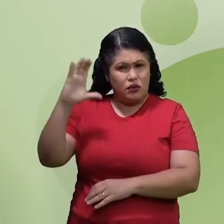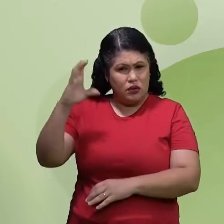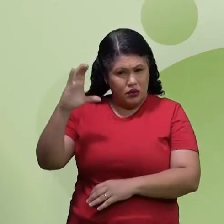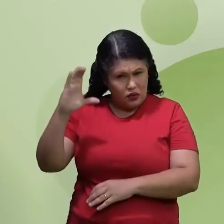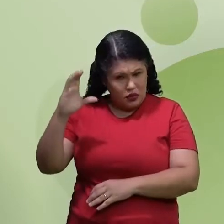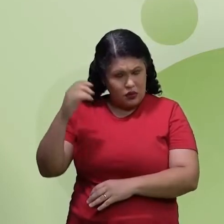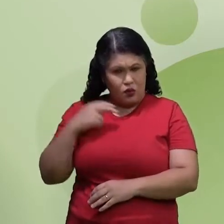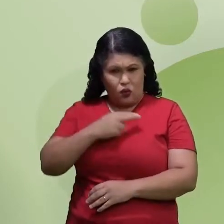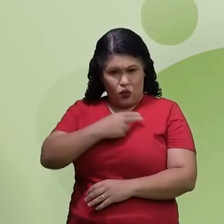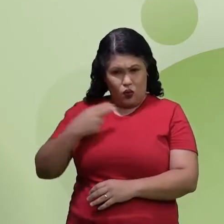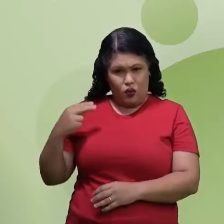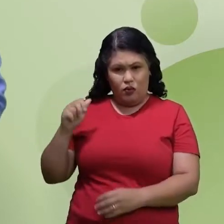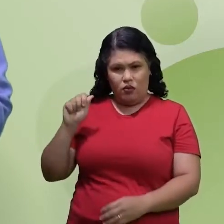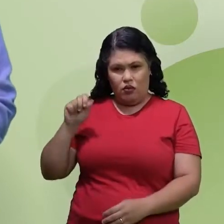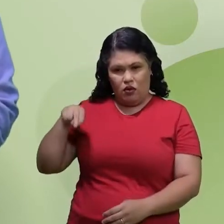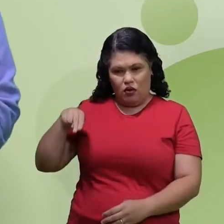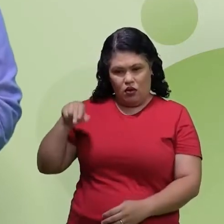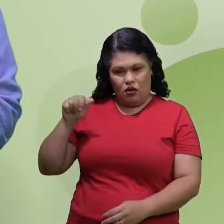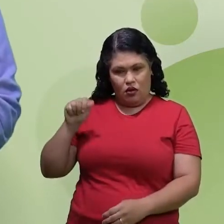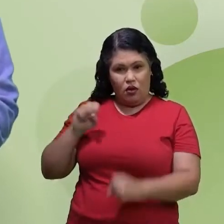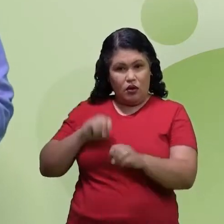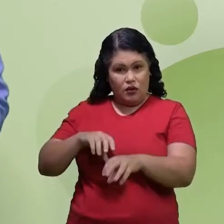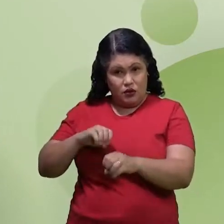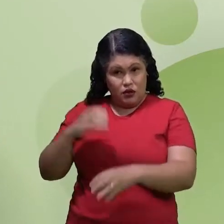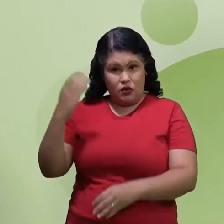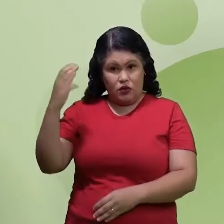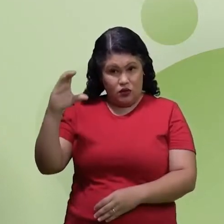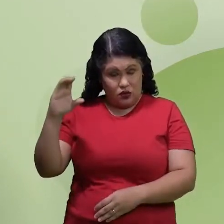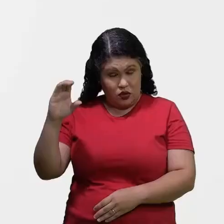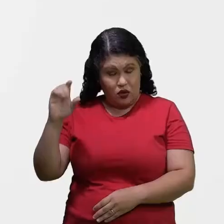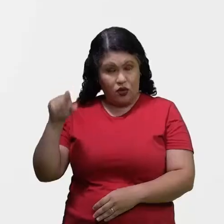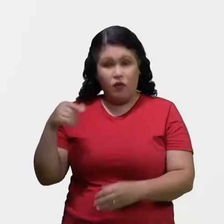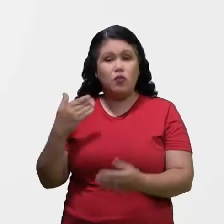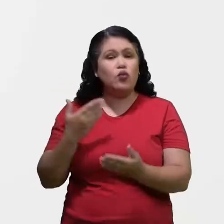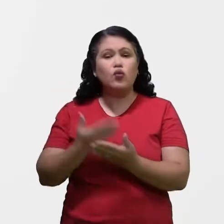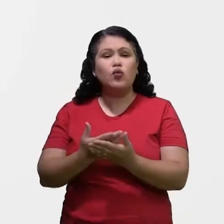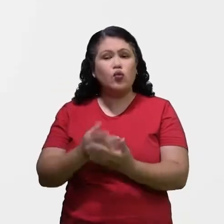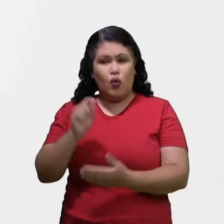Lúcia, né? Nós vamos trabalhar o eixo ambiente e vida.